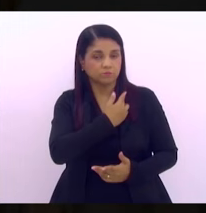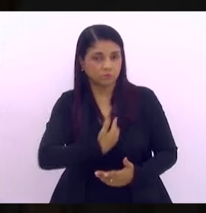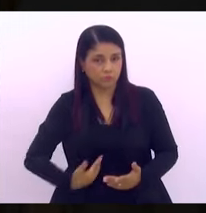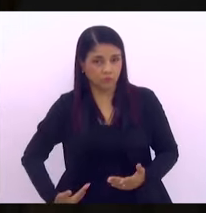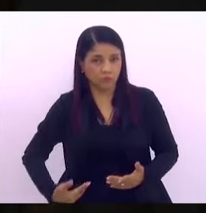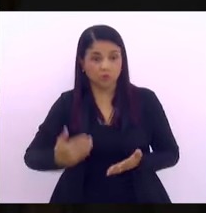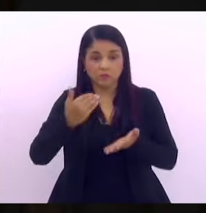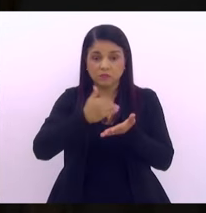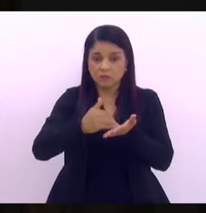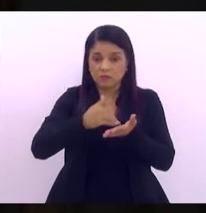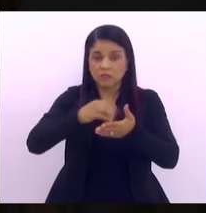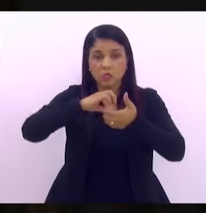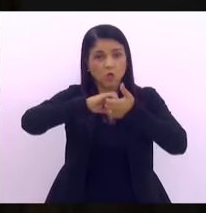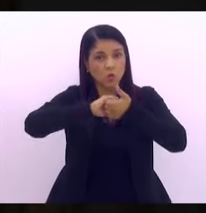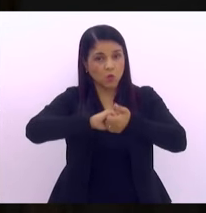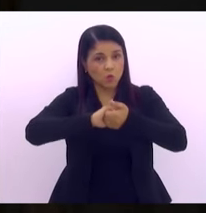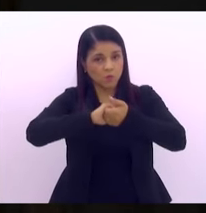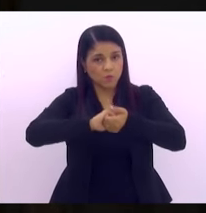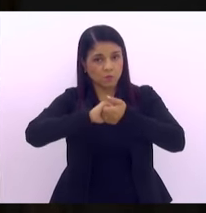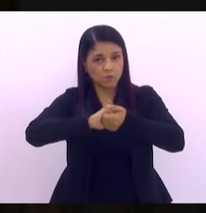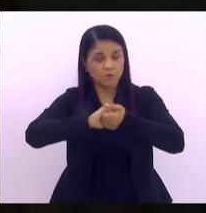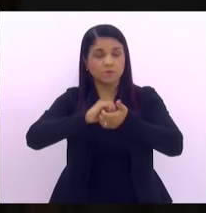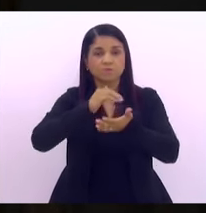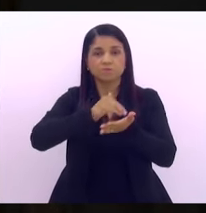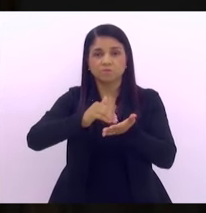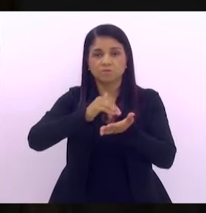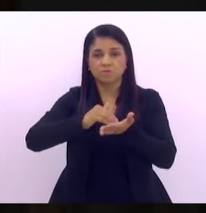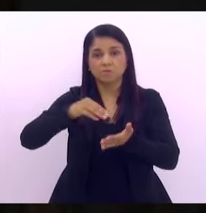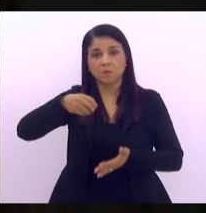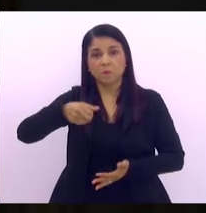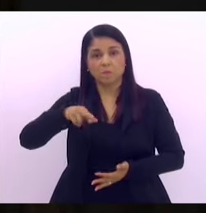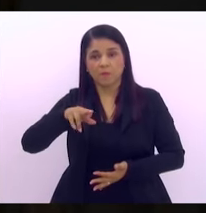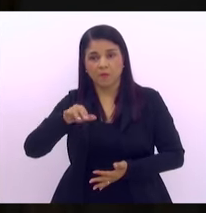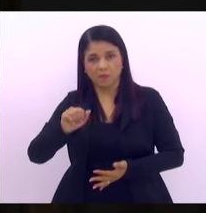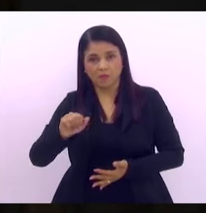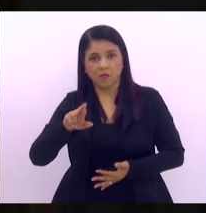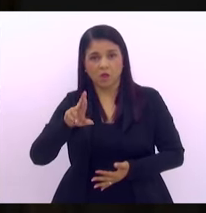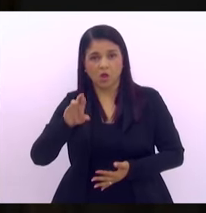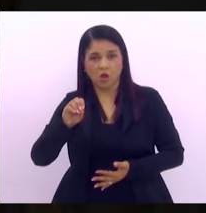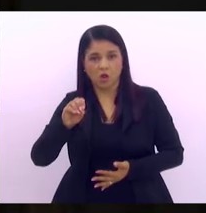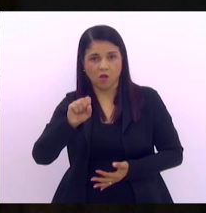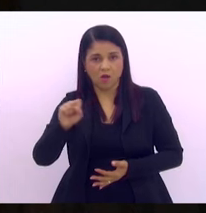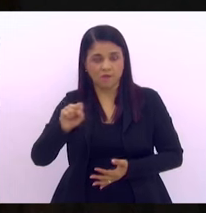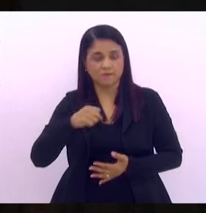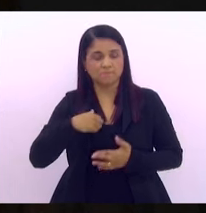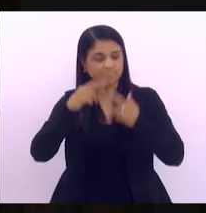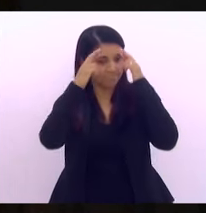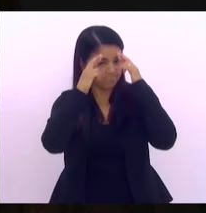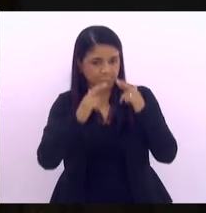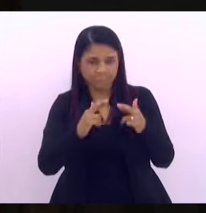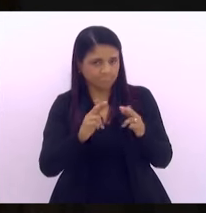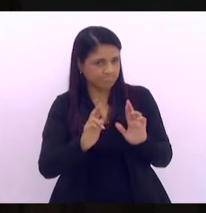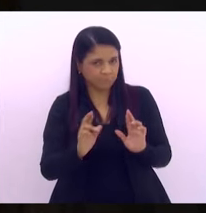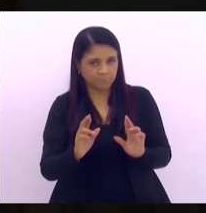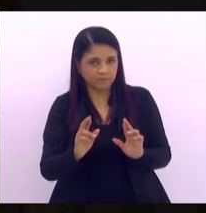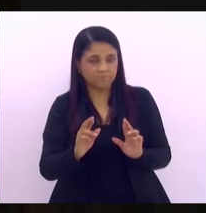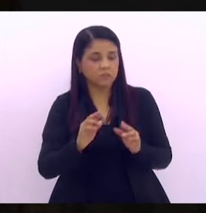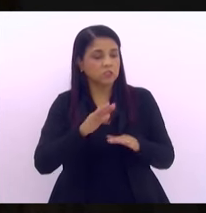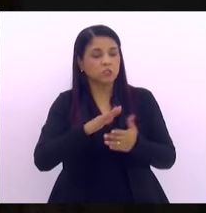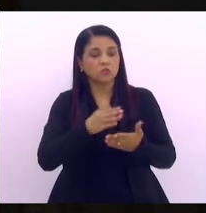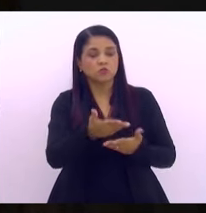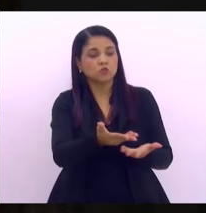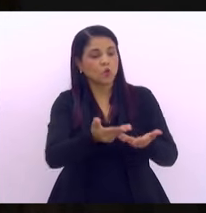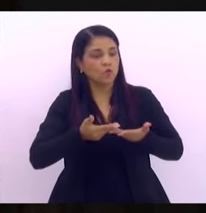secretaria, foi cumprimentada pela secretária, mas, de maneira descortês, não a convidou para o palanque,